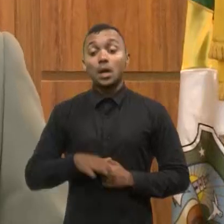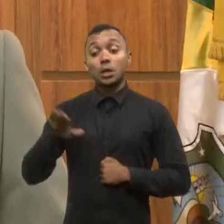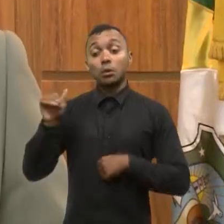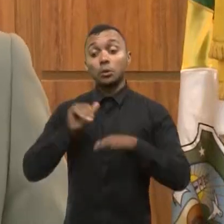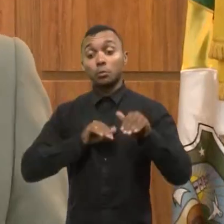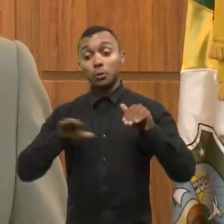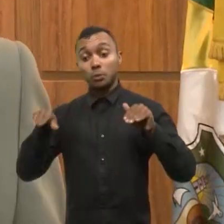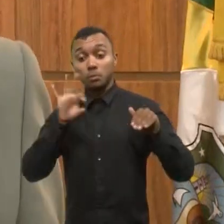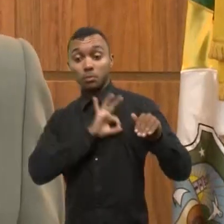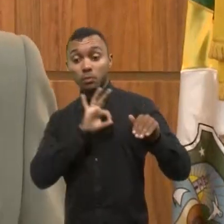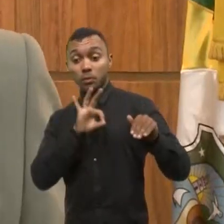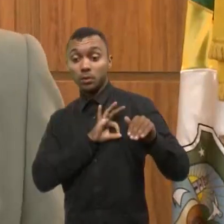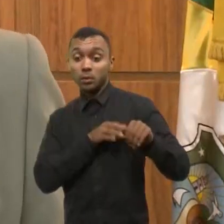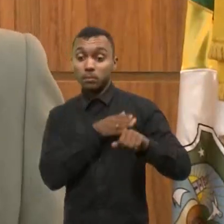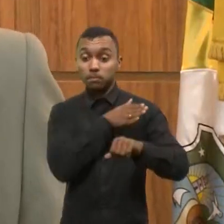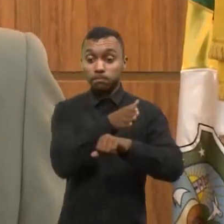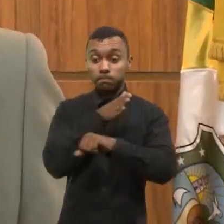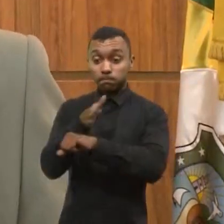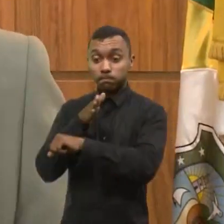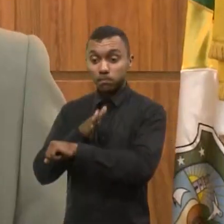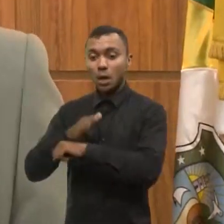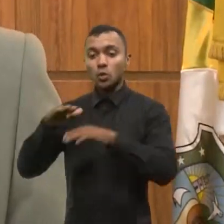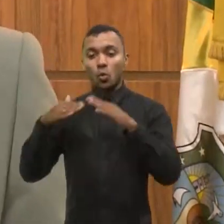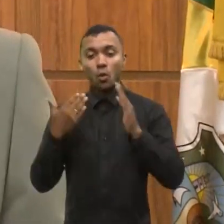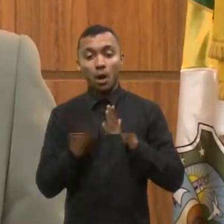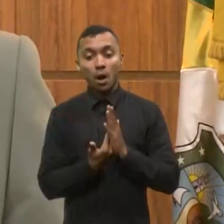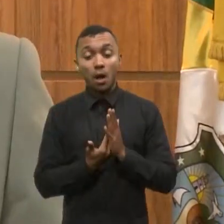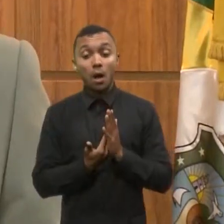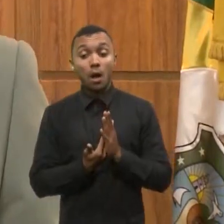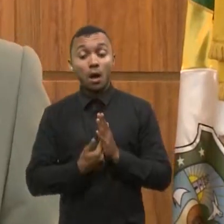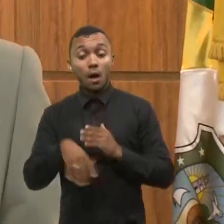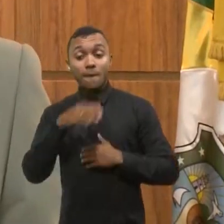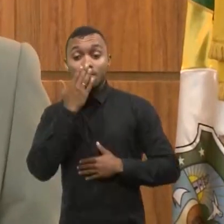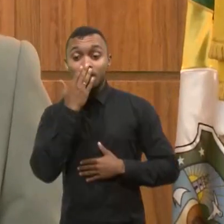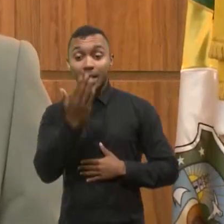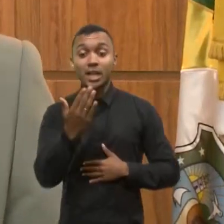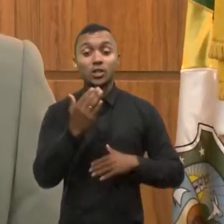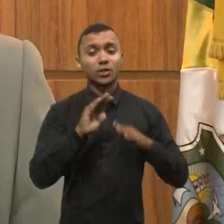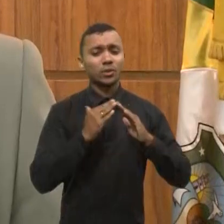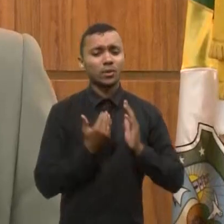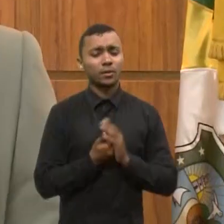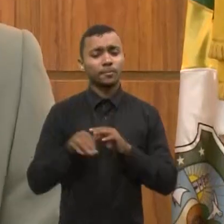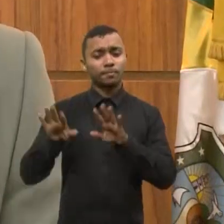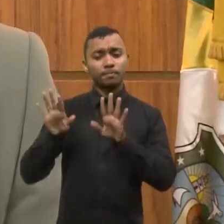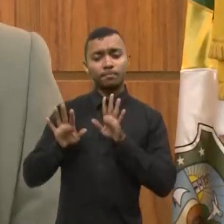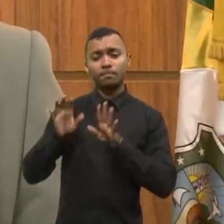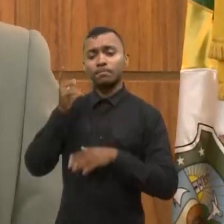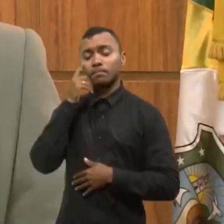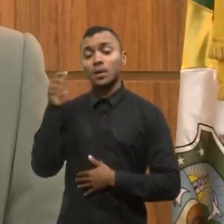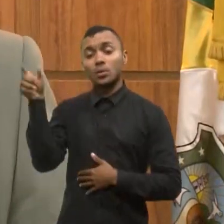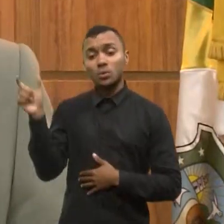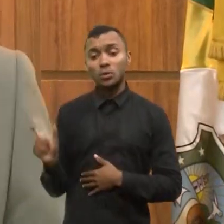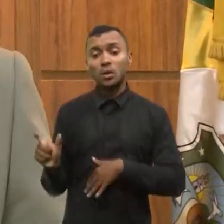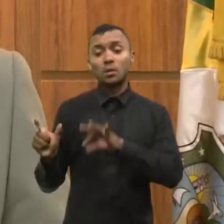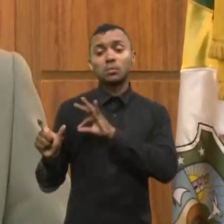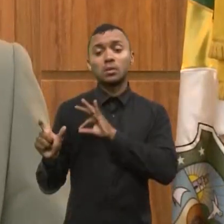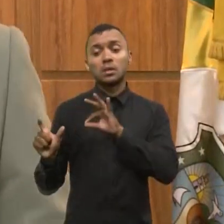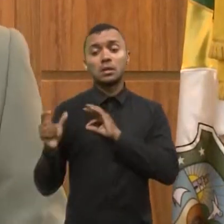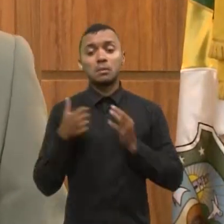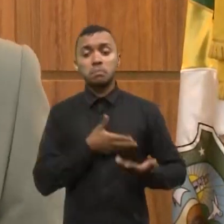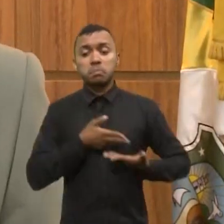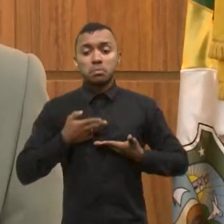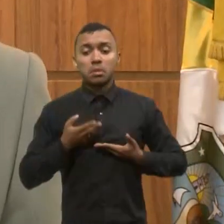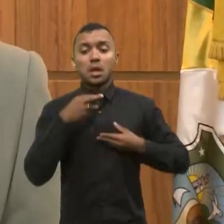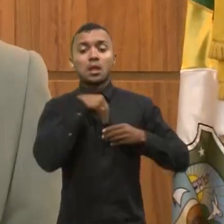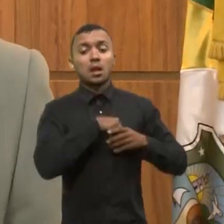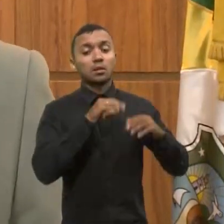importante, mas na porta das escolas. Nós não entendemos que seja adequado termos policiais armados dentro